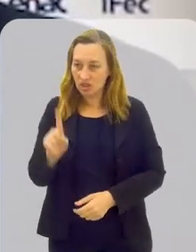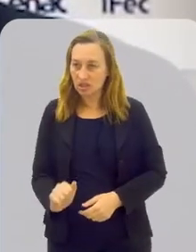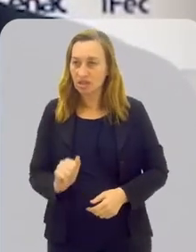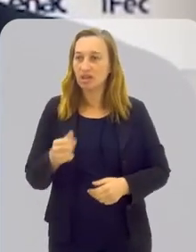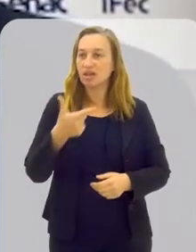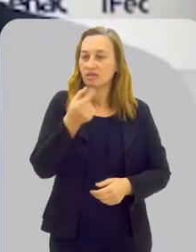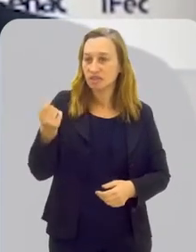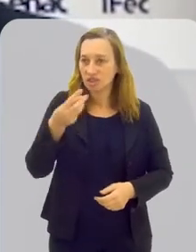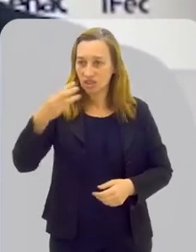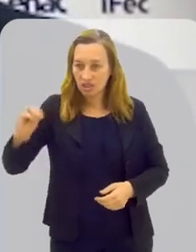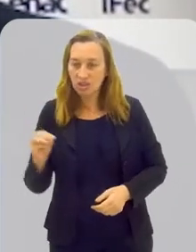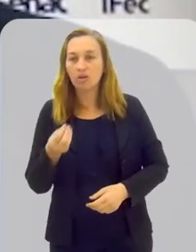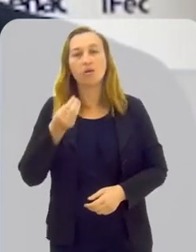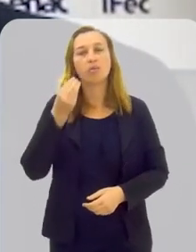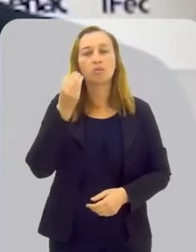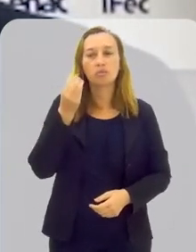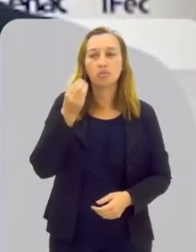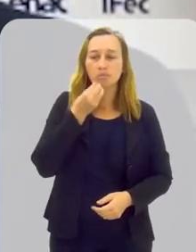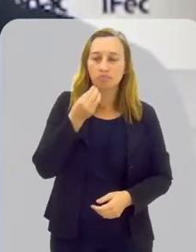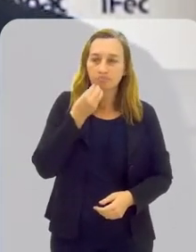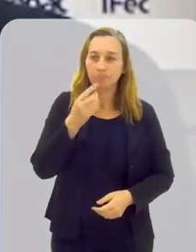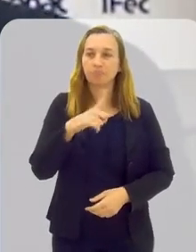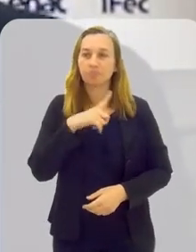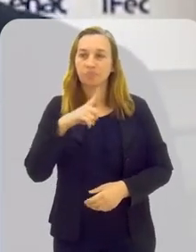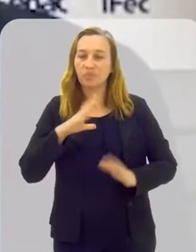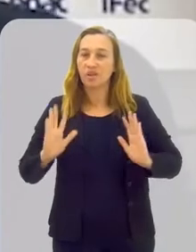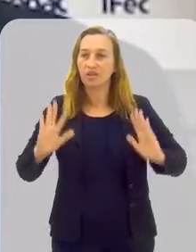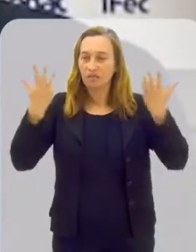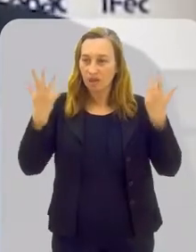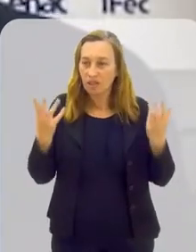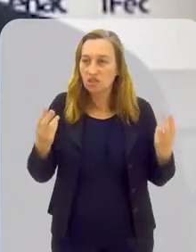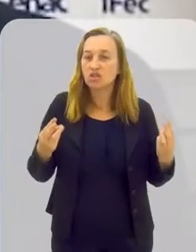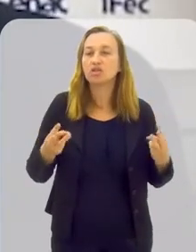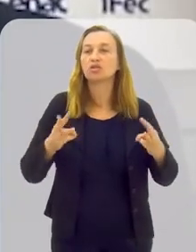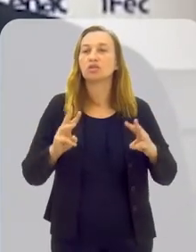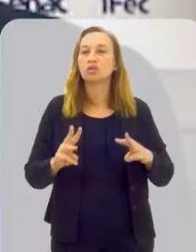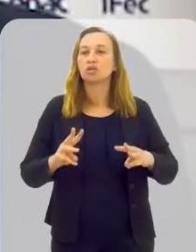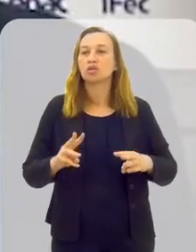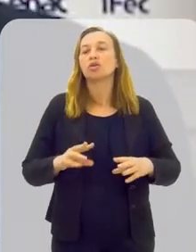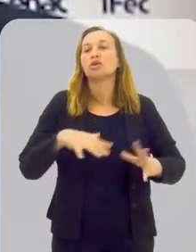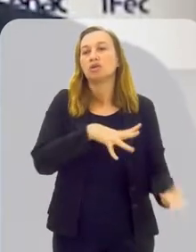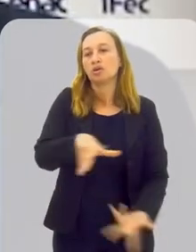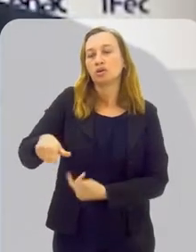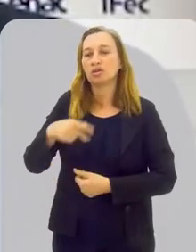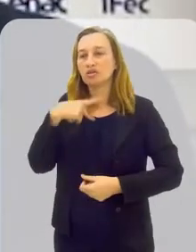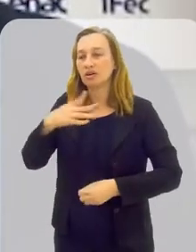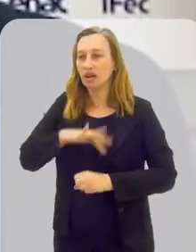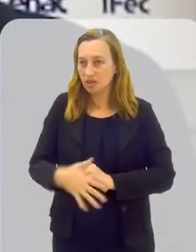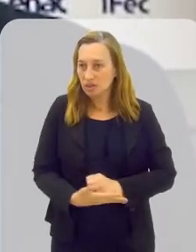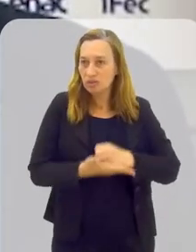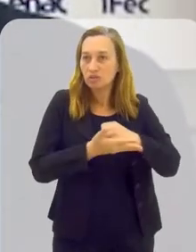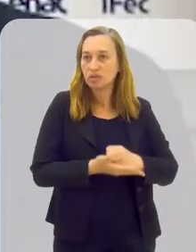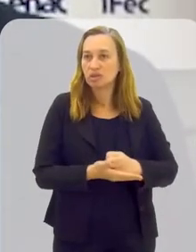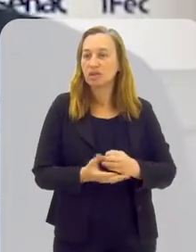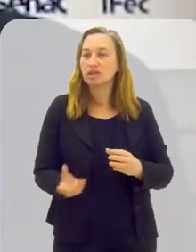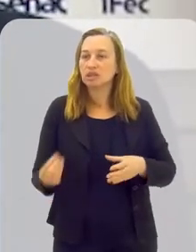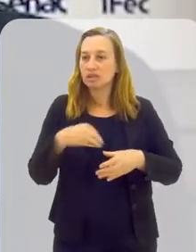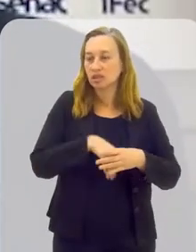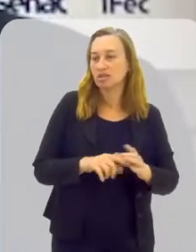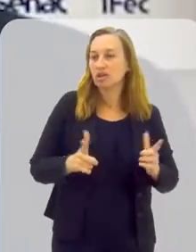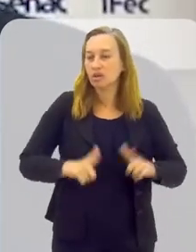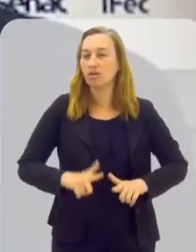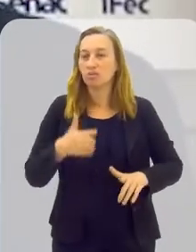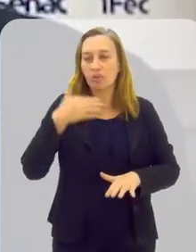20:30 então a gente teve essa oportunidade no maior evento dos maiores do mundo de entretenimento falar de